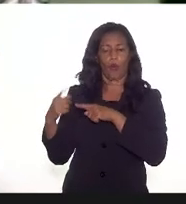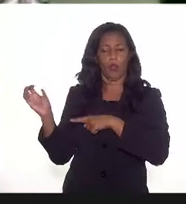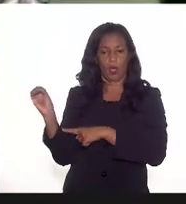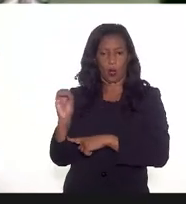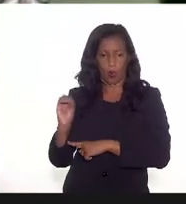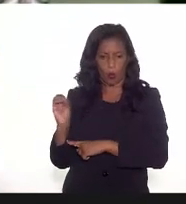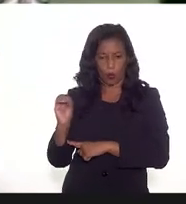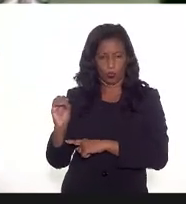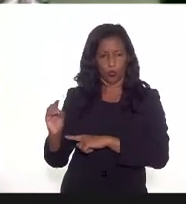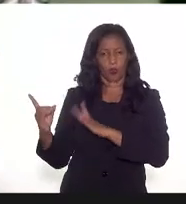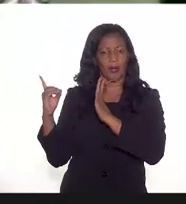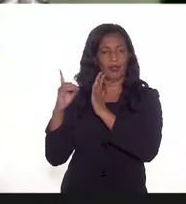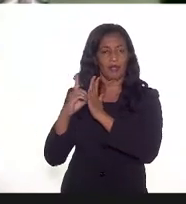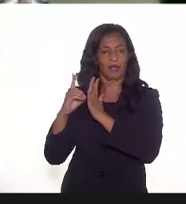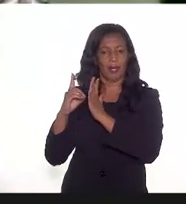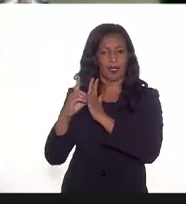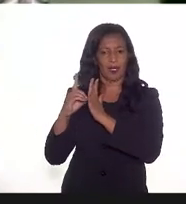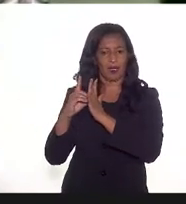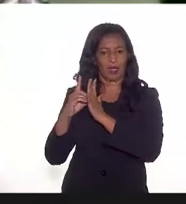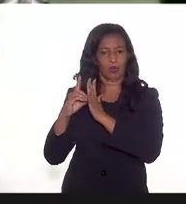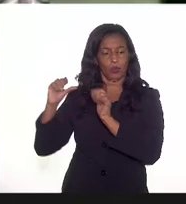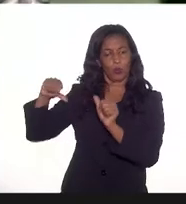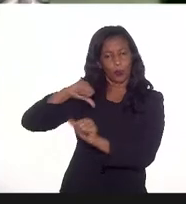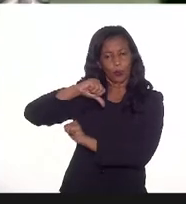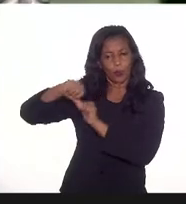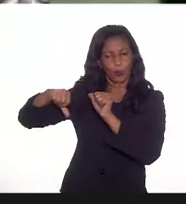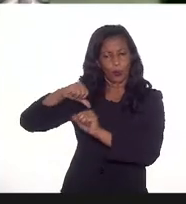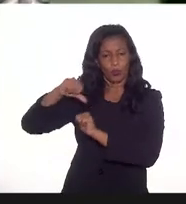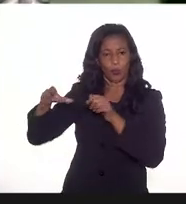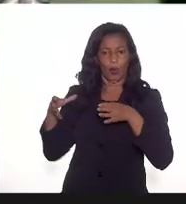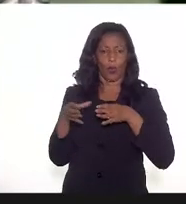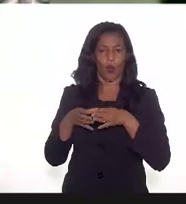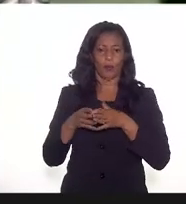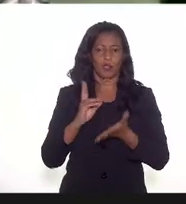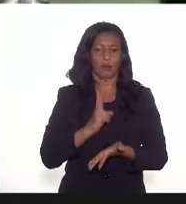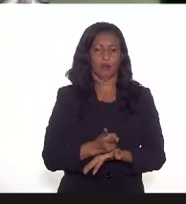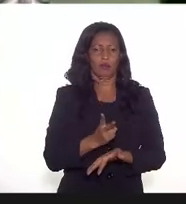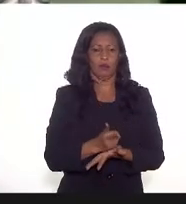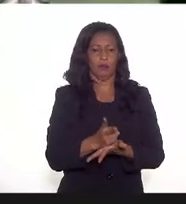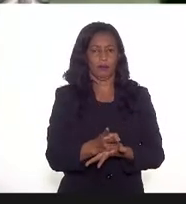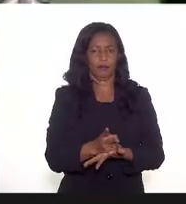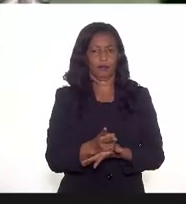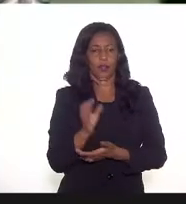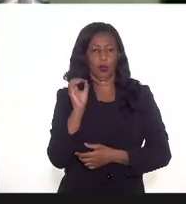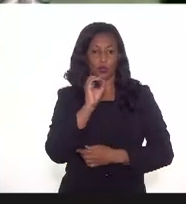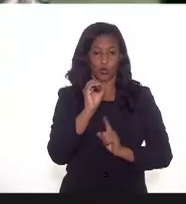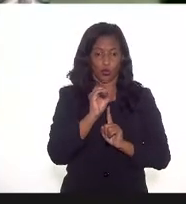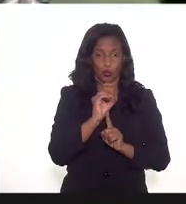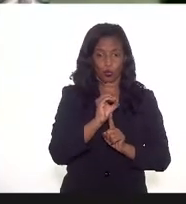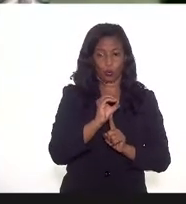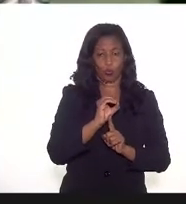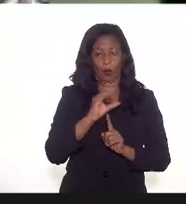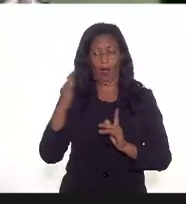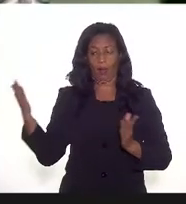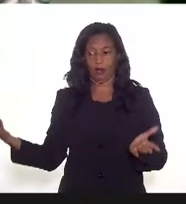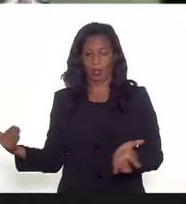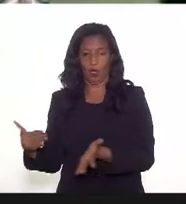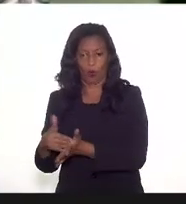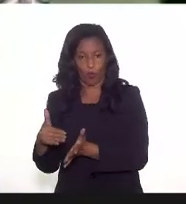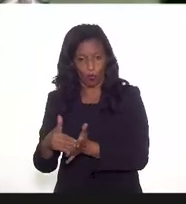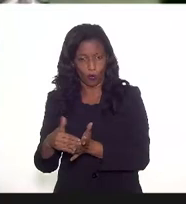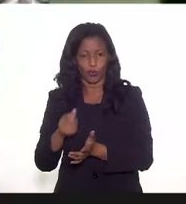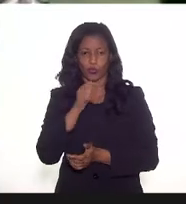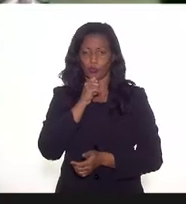decreto 47.201 que reformulou a comissão permanente. Então, de outubro até a presente data, não tivemos